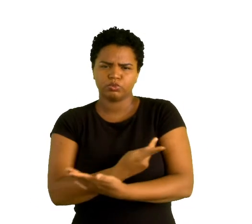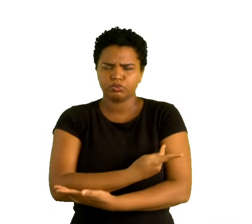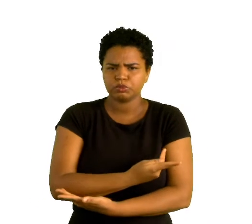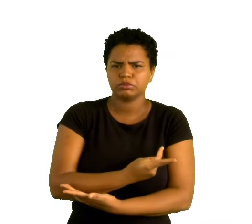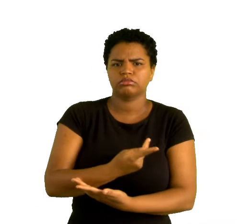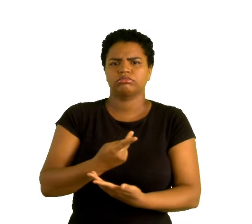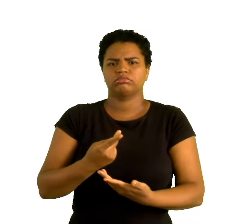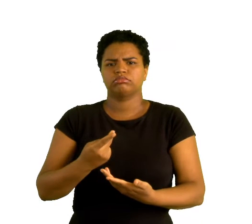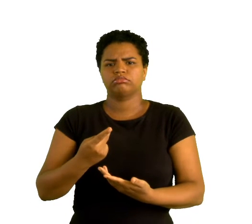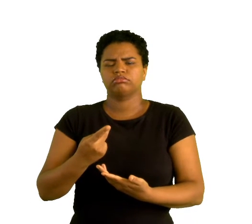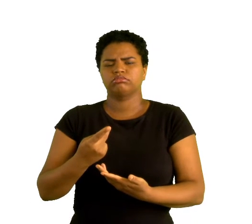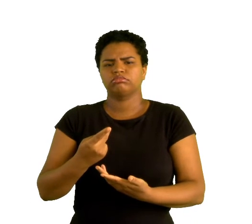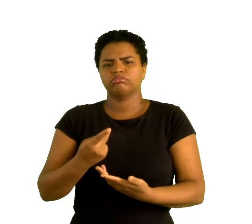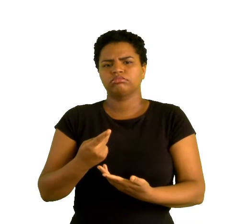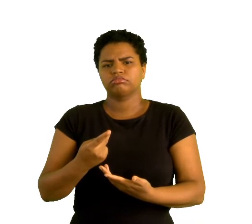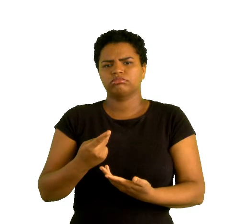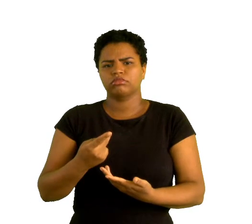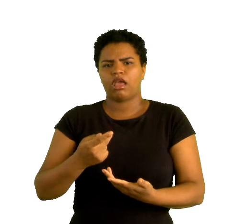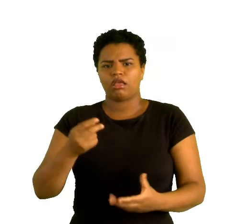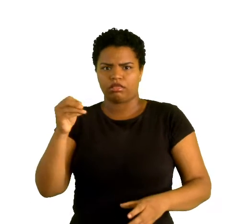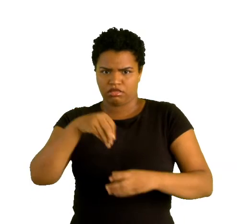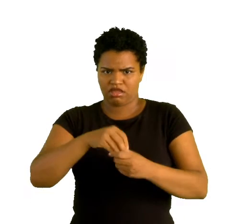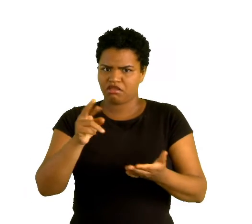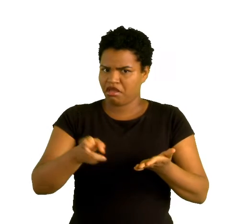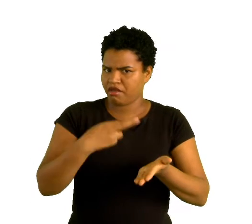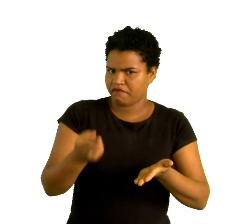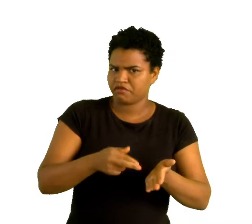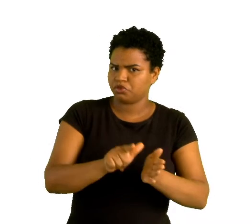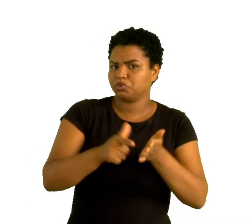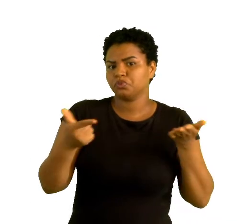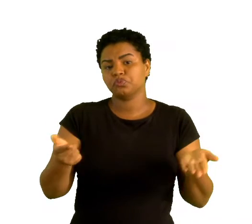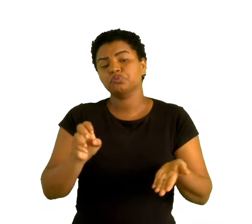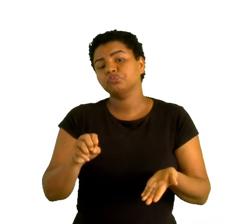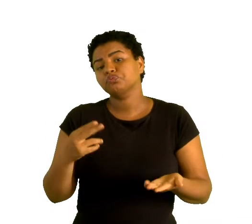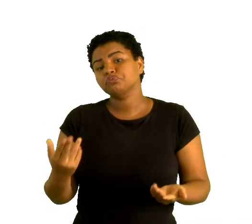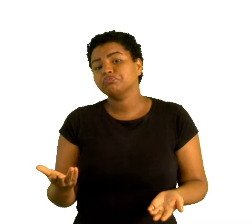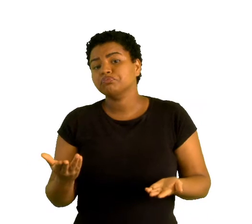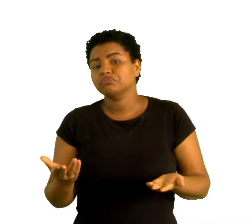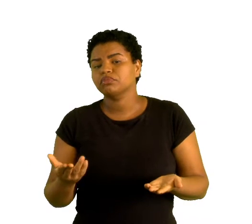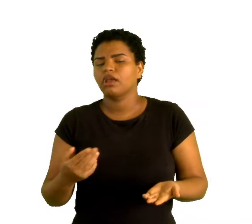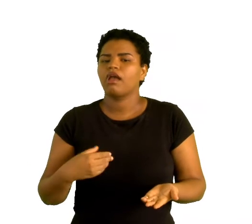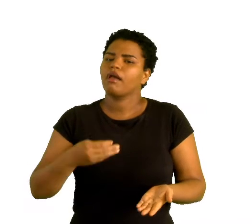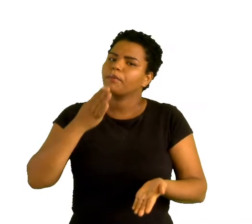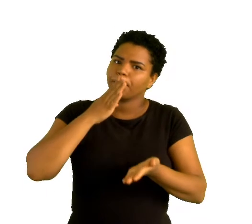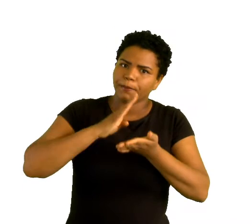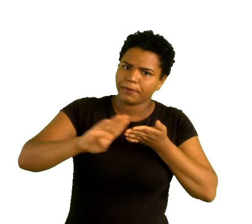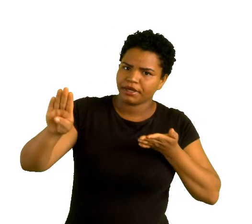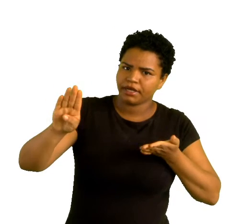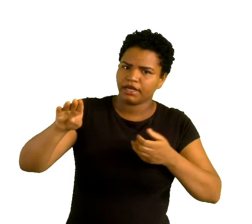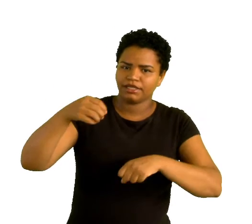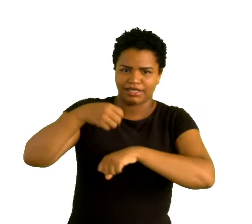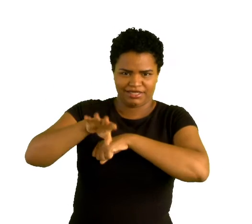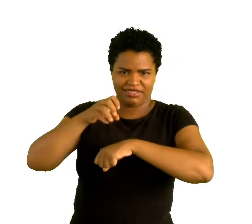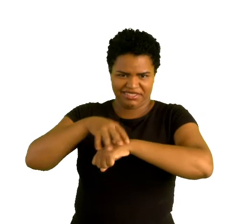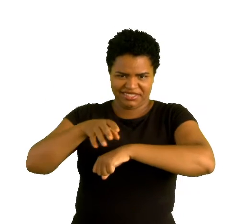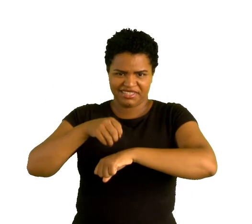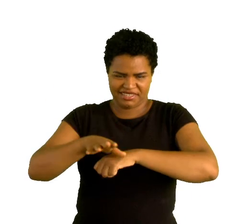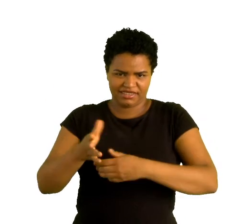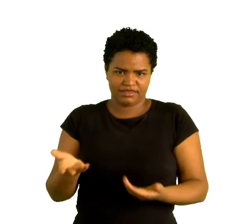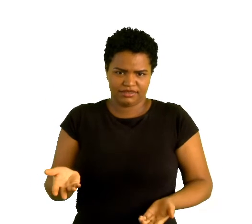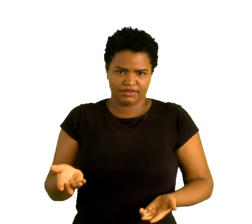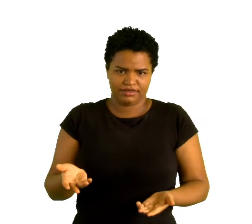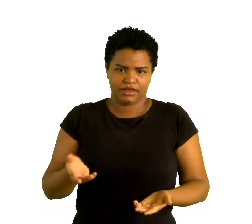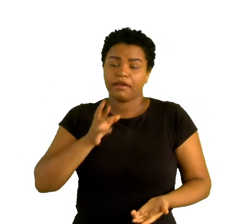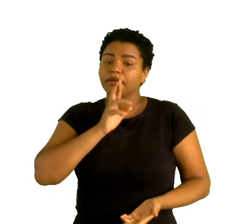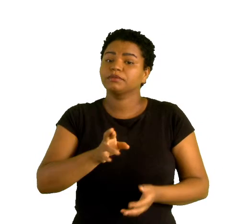lançado numa revista? Num jornal? É um bilhete? Está dando um recado? Qual que é a